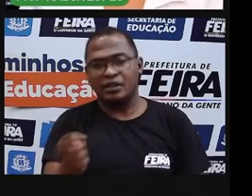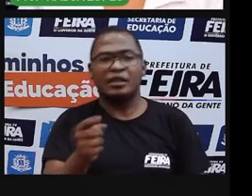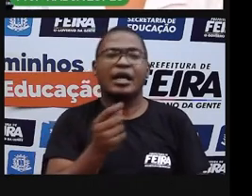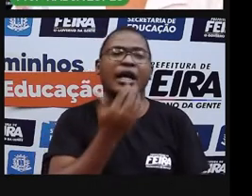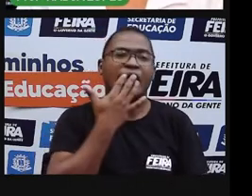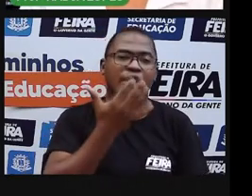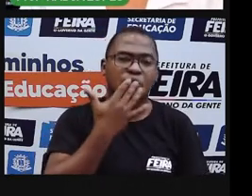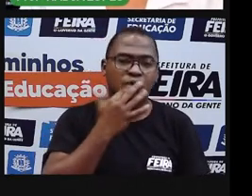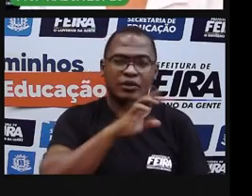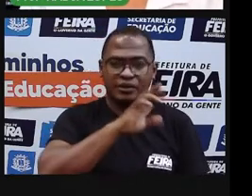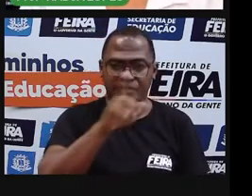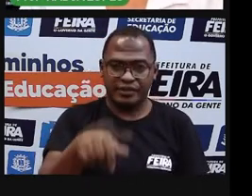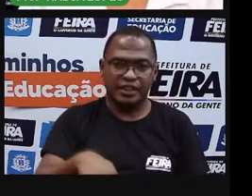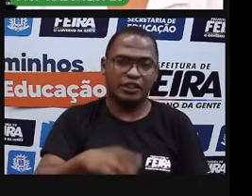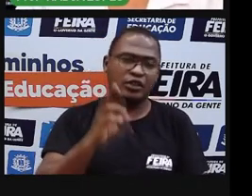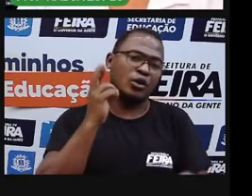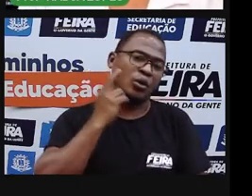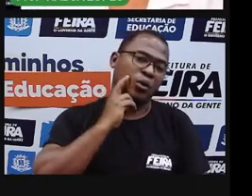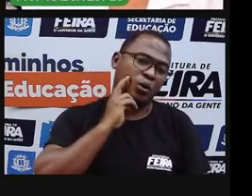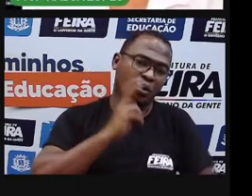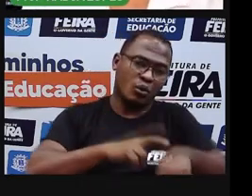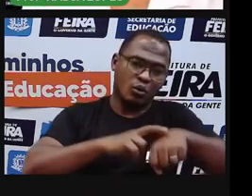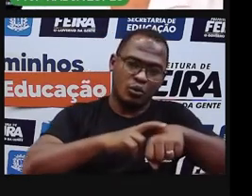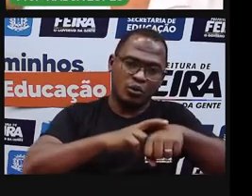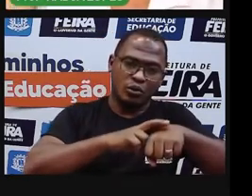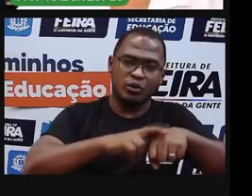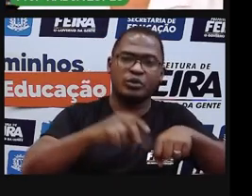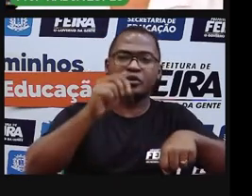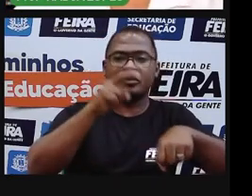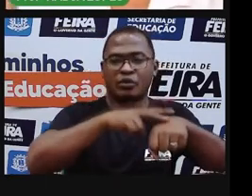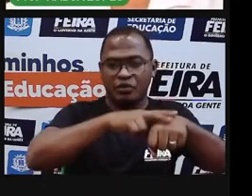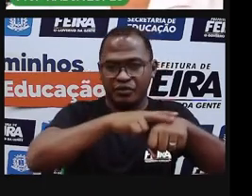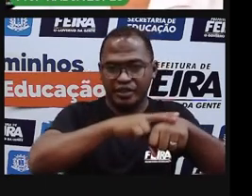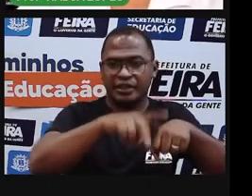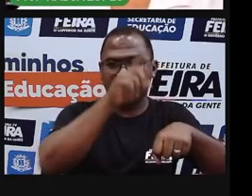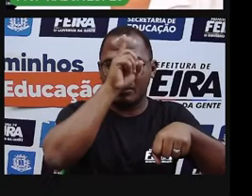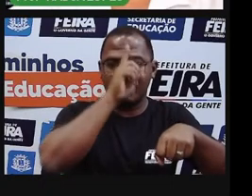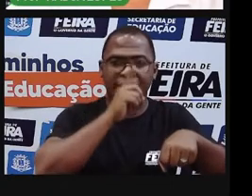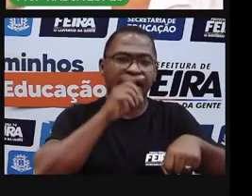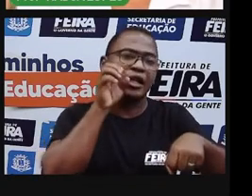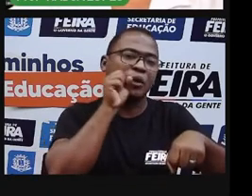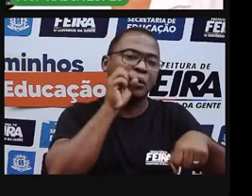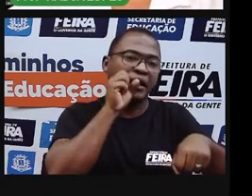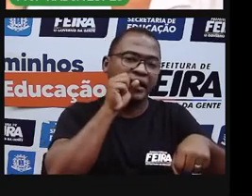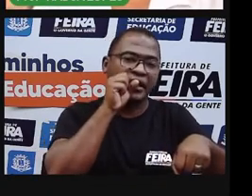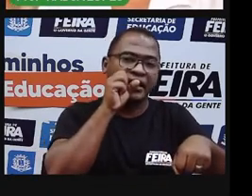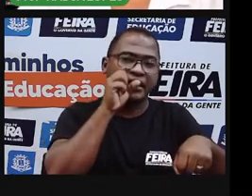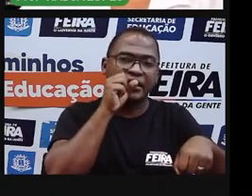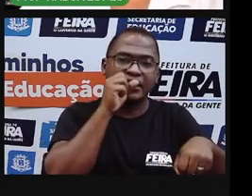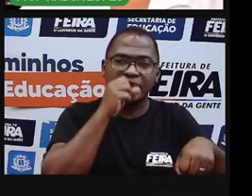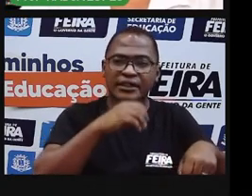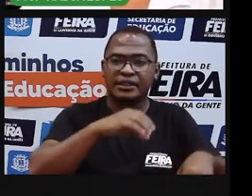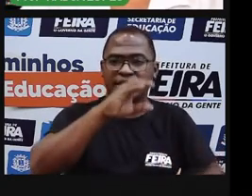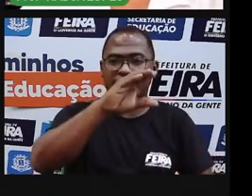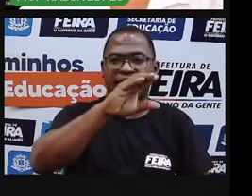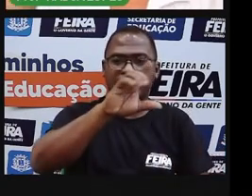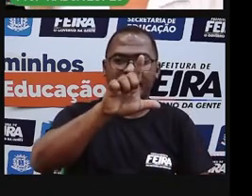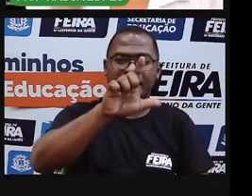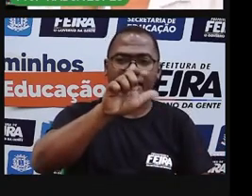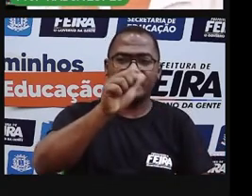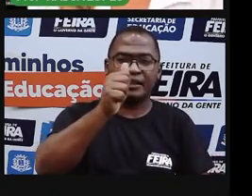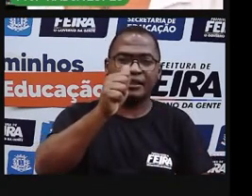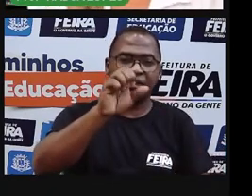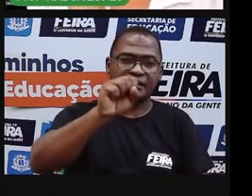geral a ordem das unidades a gente viu a classe das unidades tem a primeira ordem da ordem geral